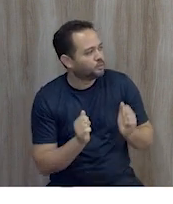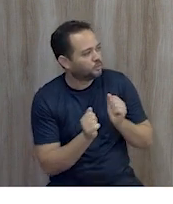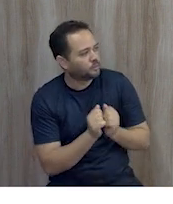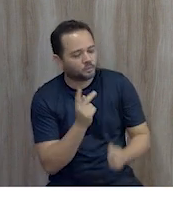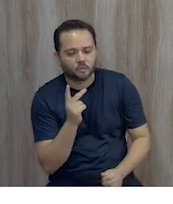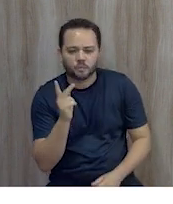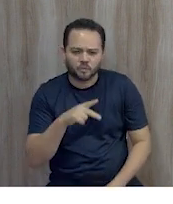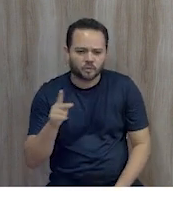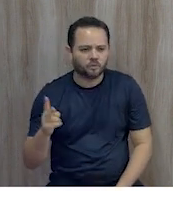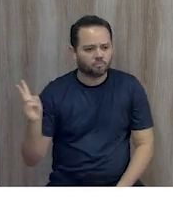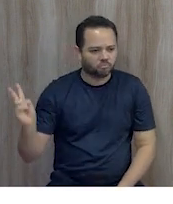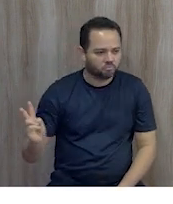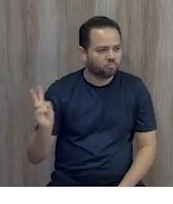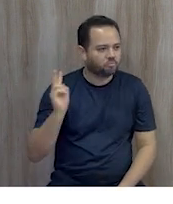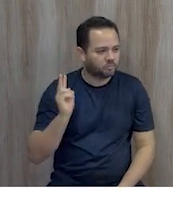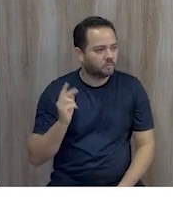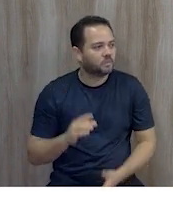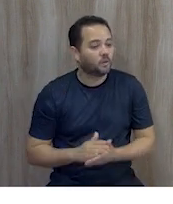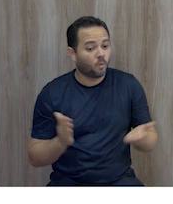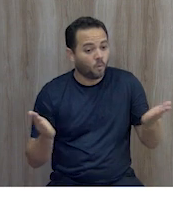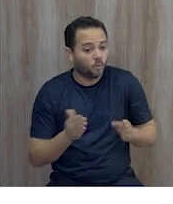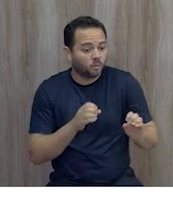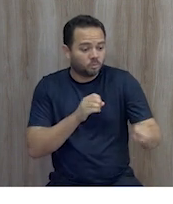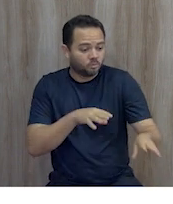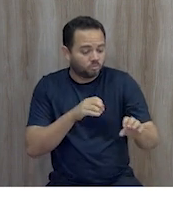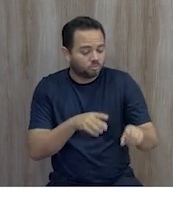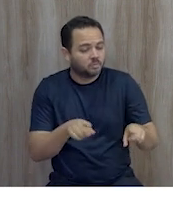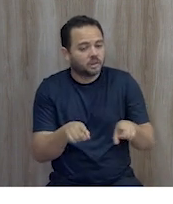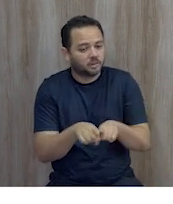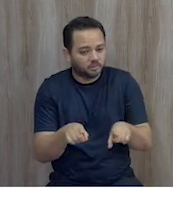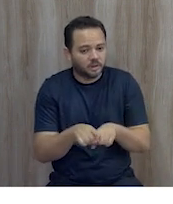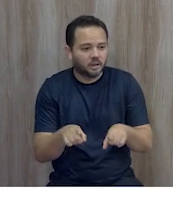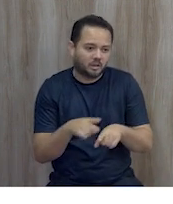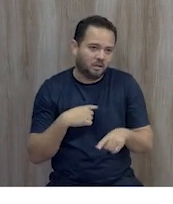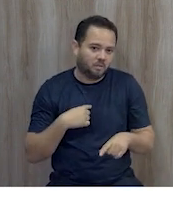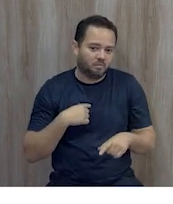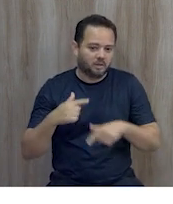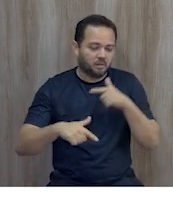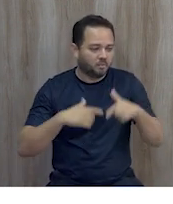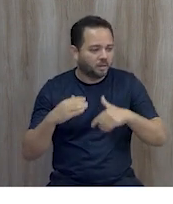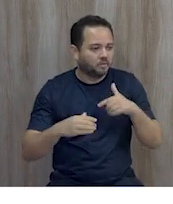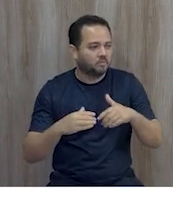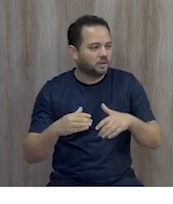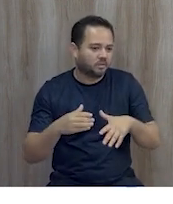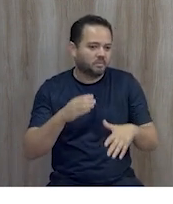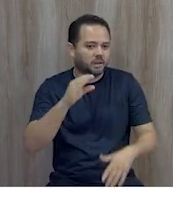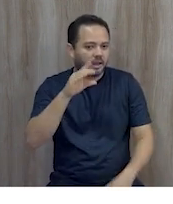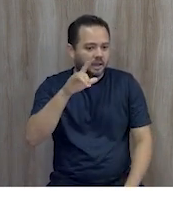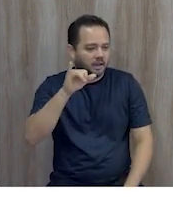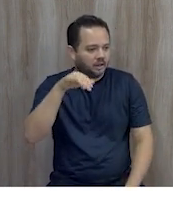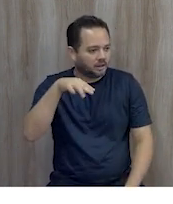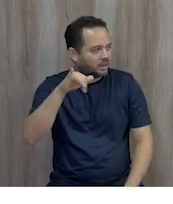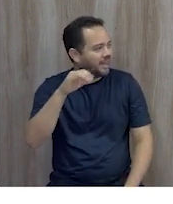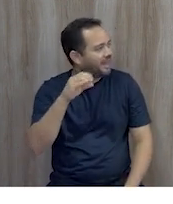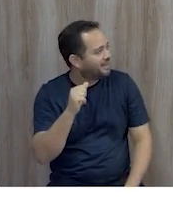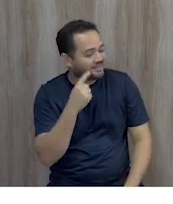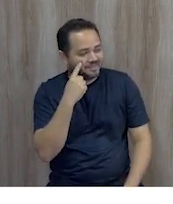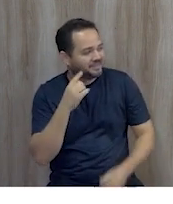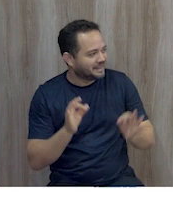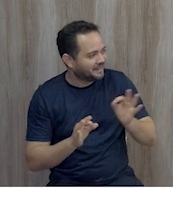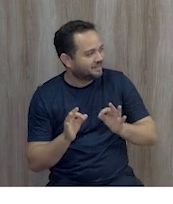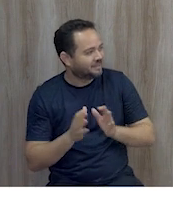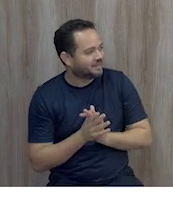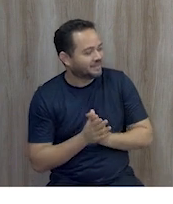tempo em área na parte de docência e na parte clínica. Hoje, deixa eu...